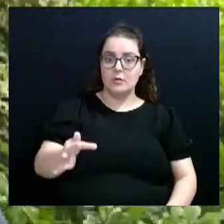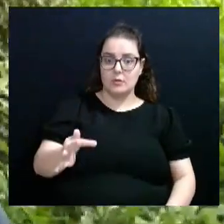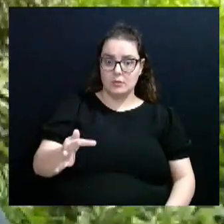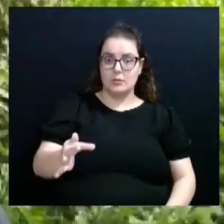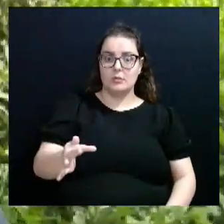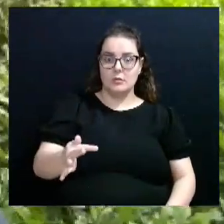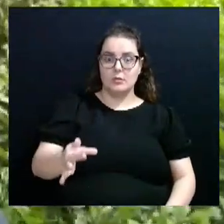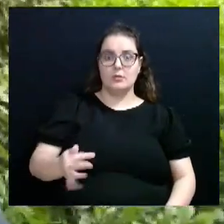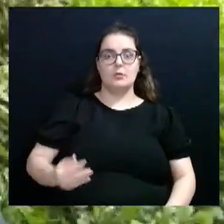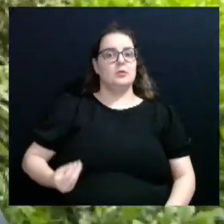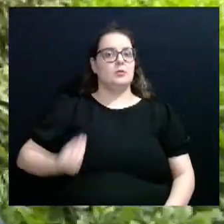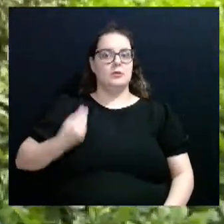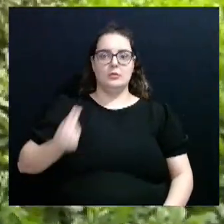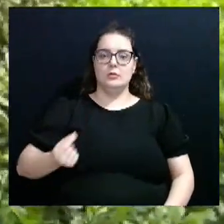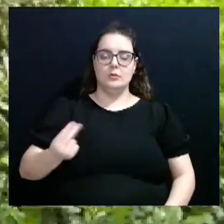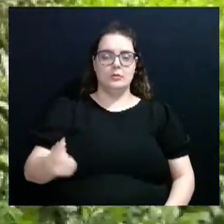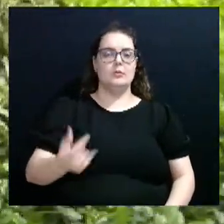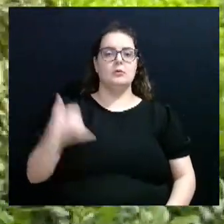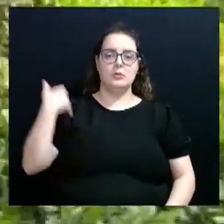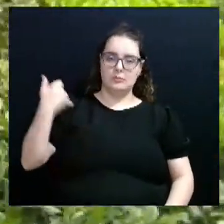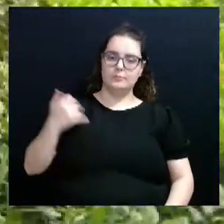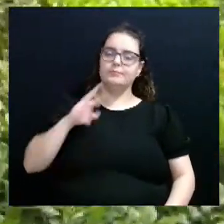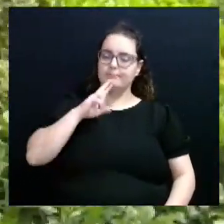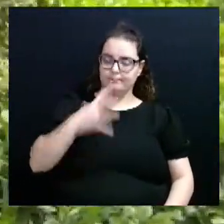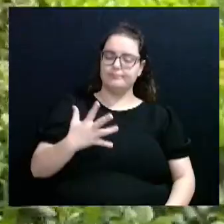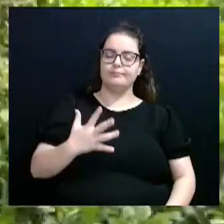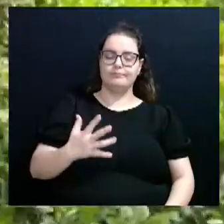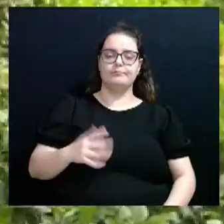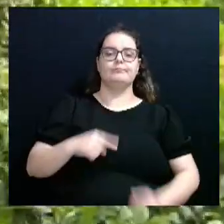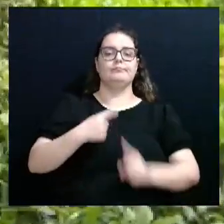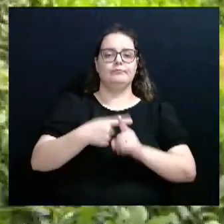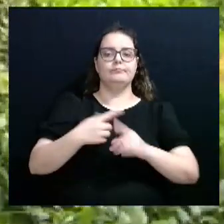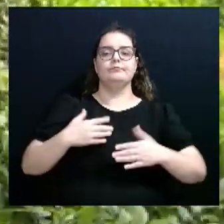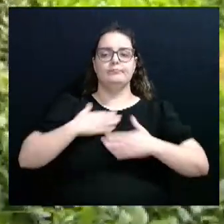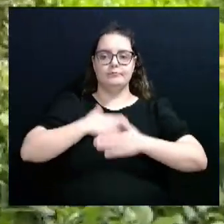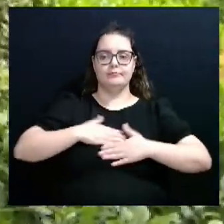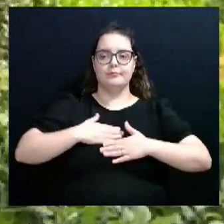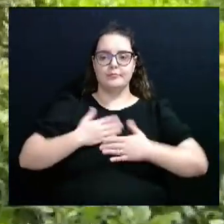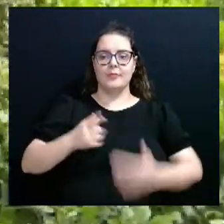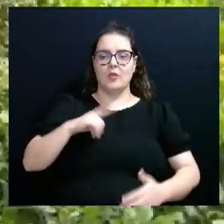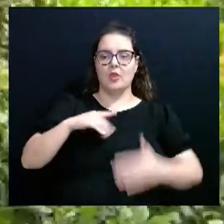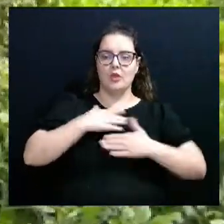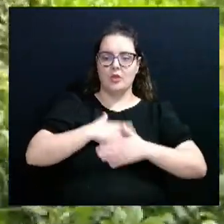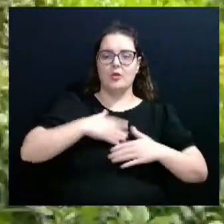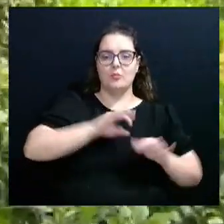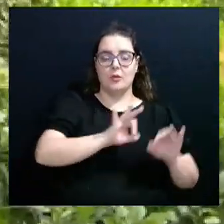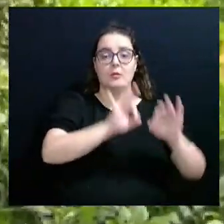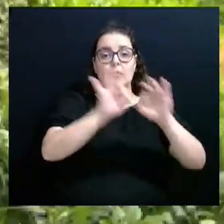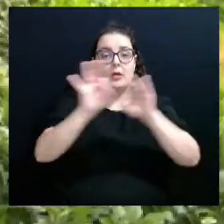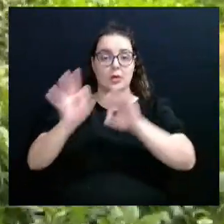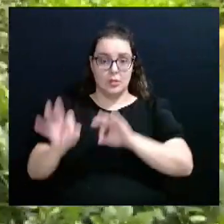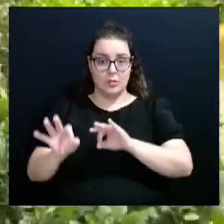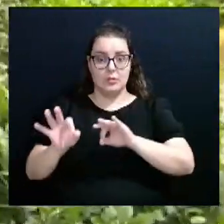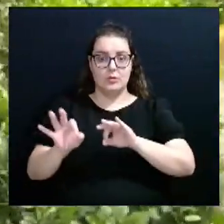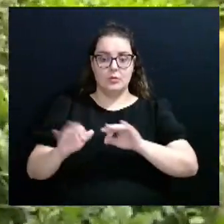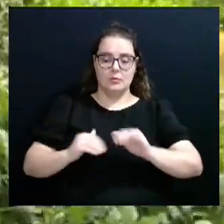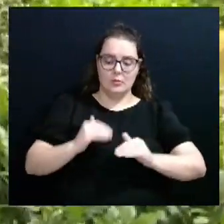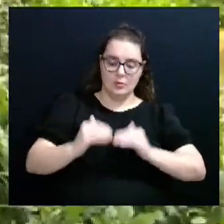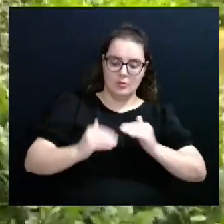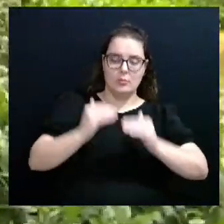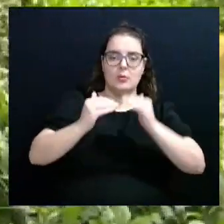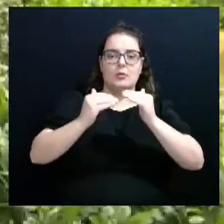idade, é um retorno muito satisfatório. Então, ter o prazer de acompanhar o crescimento e o florescimento